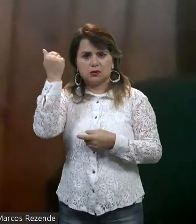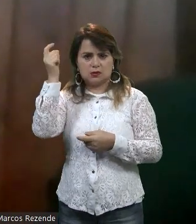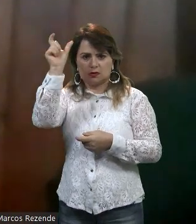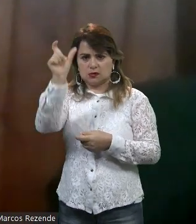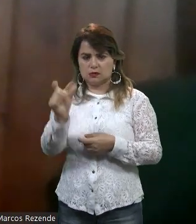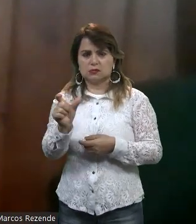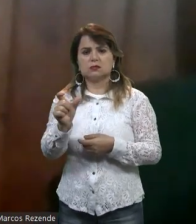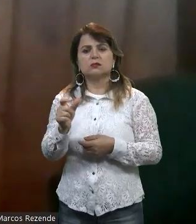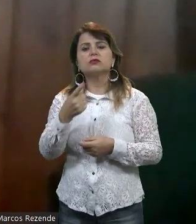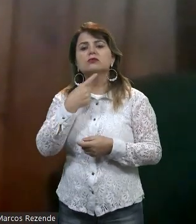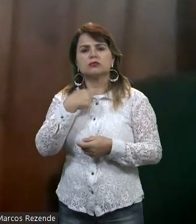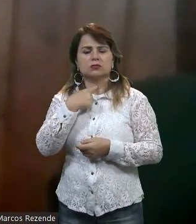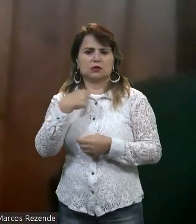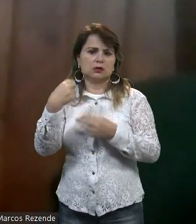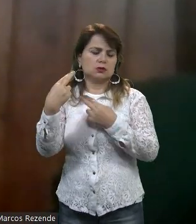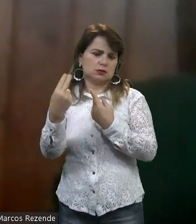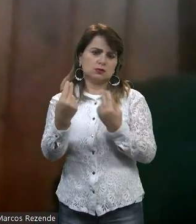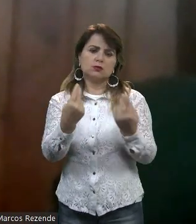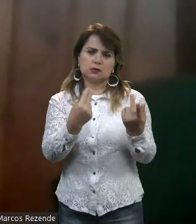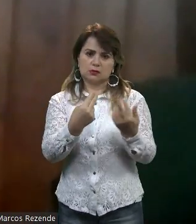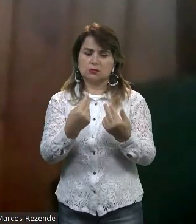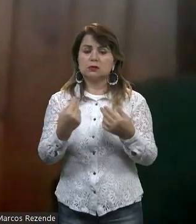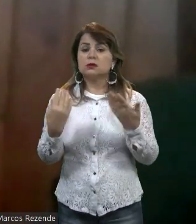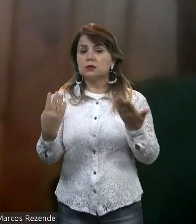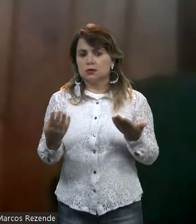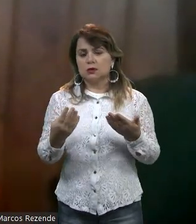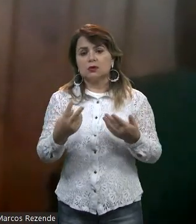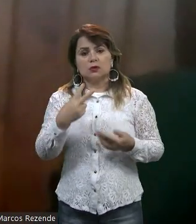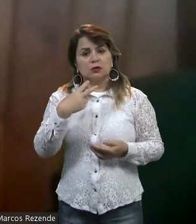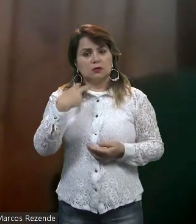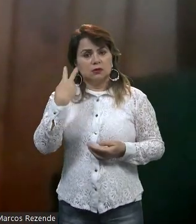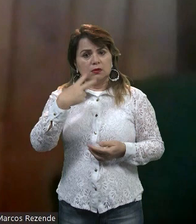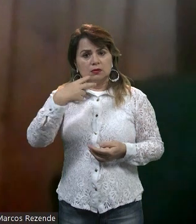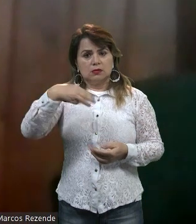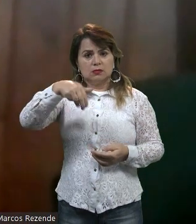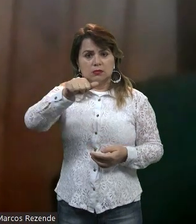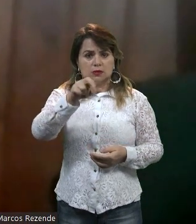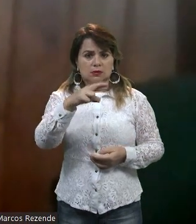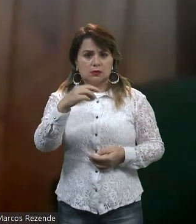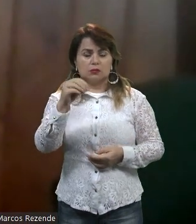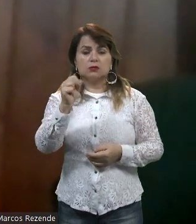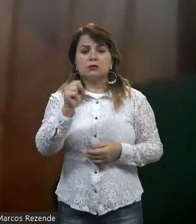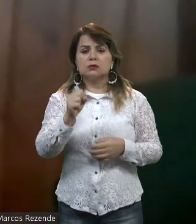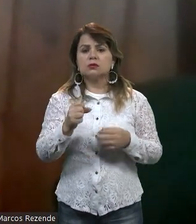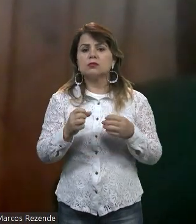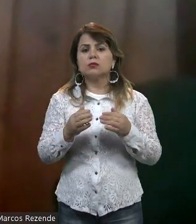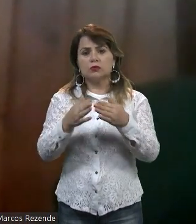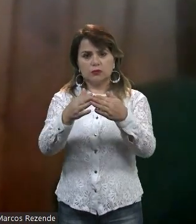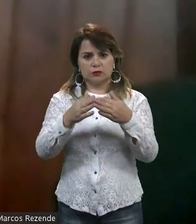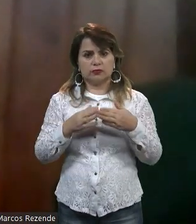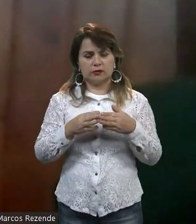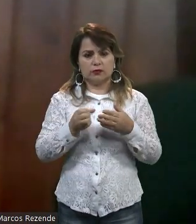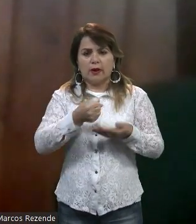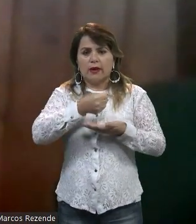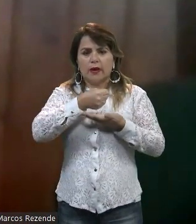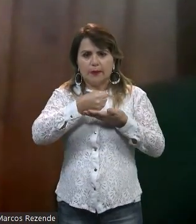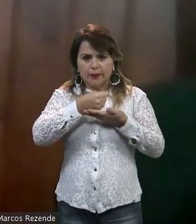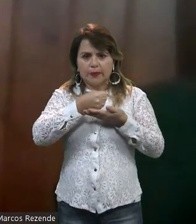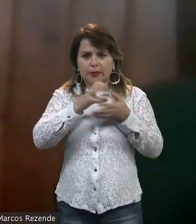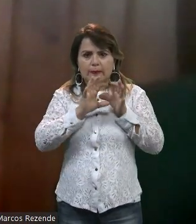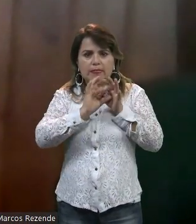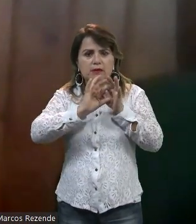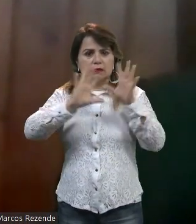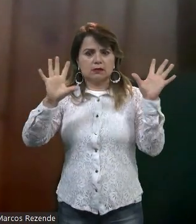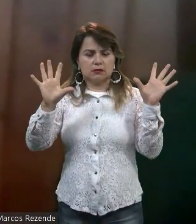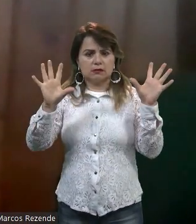conforme requerido pelo vereador Marcos Custódio, eu solicito que o som seja aberto de todos os senhores